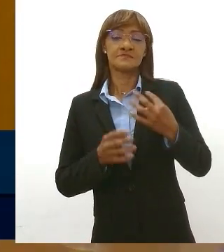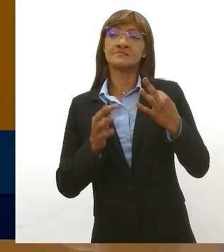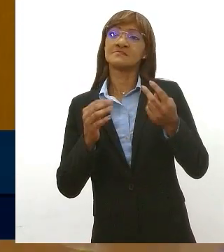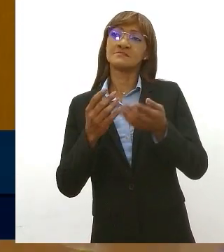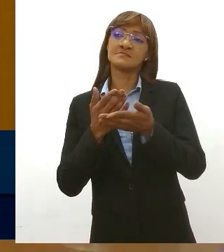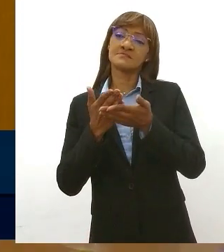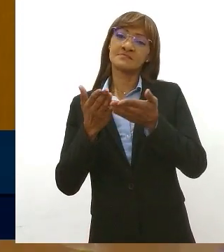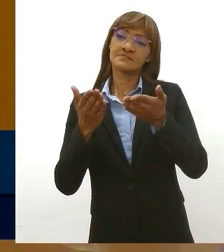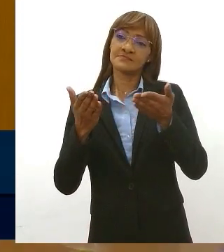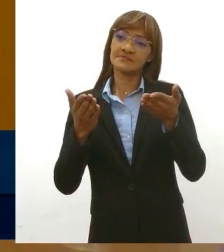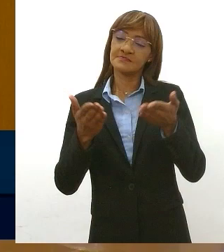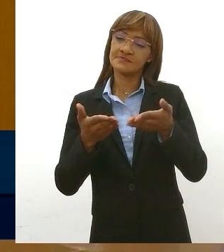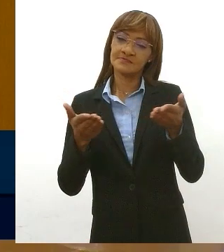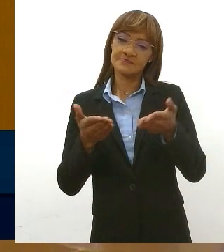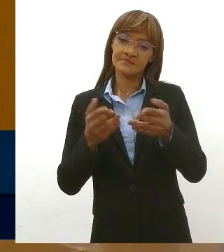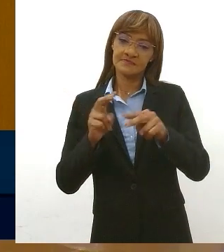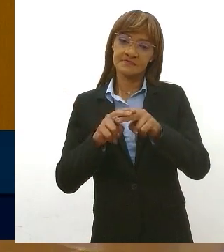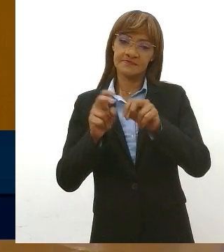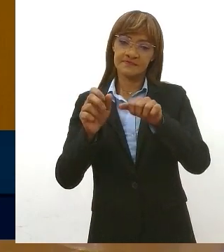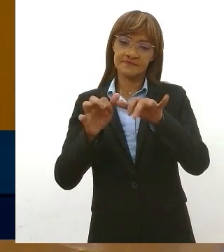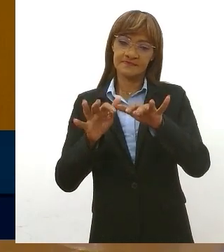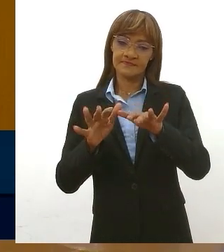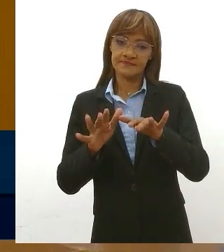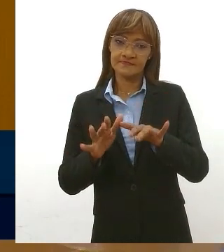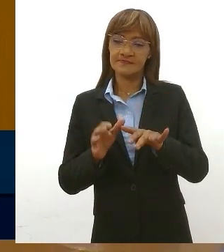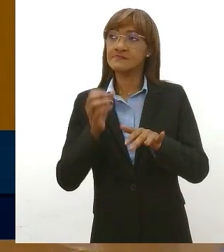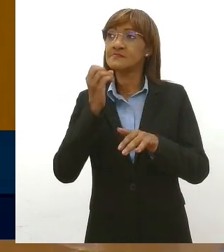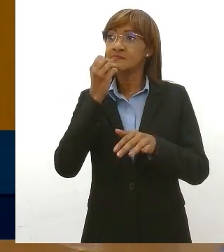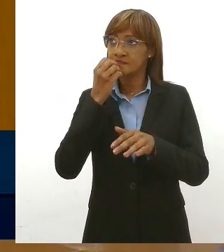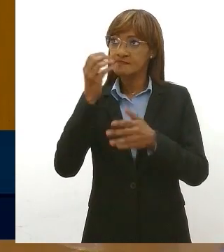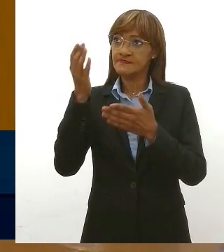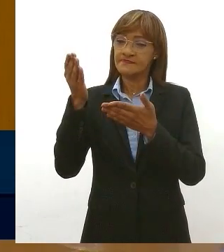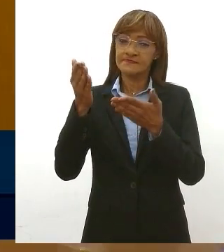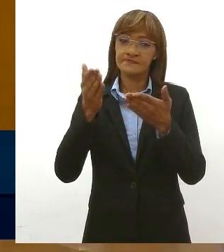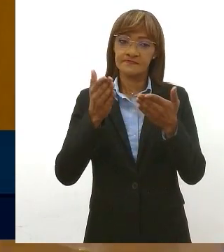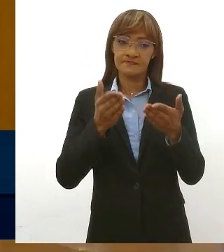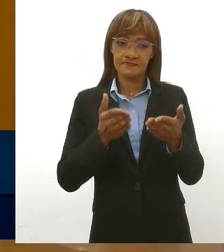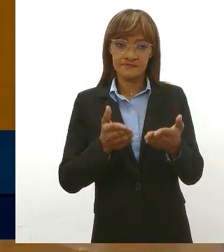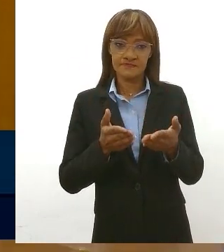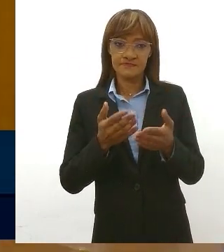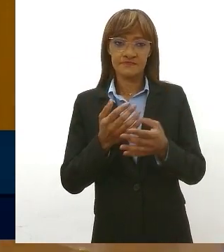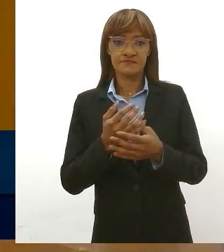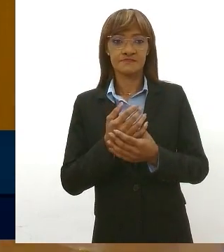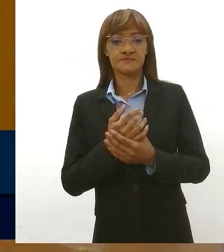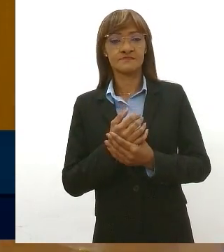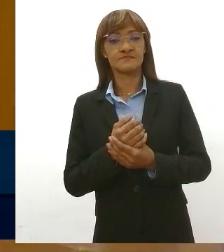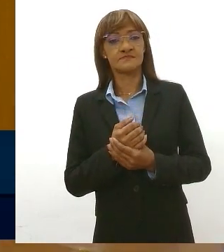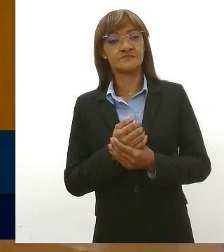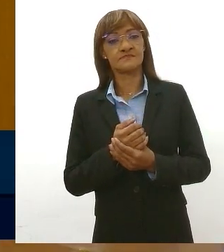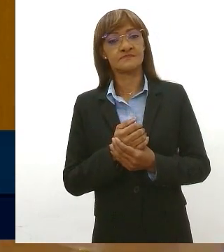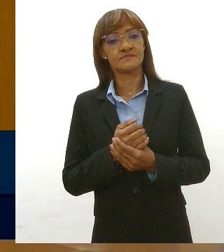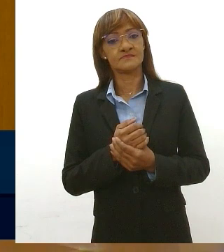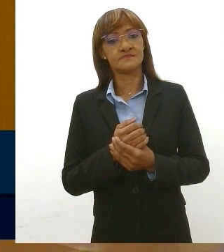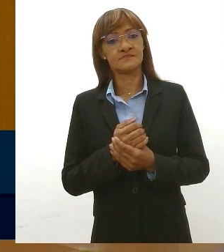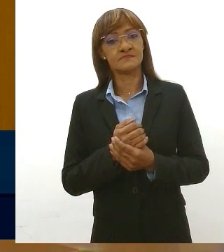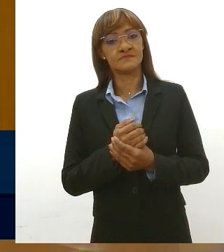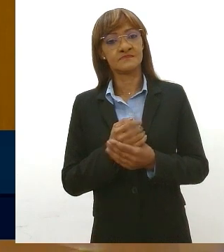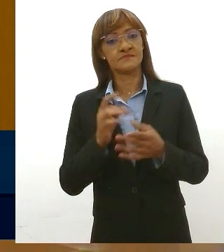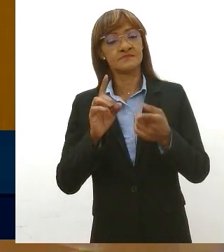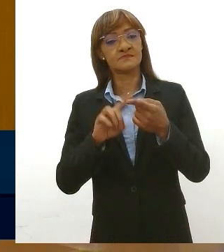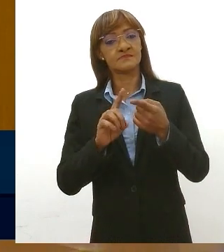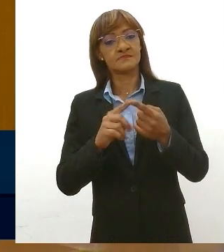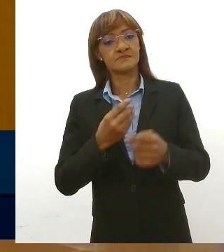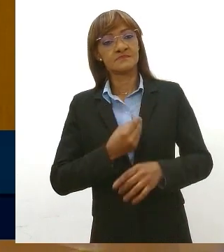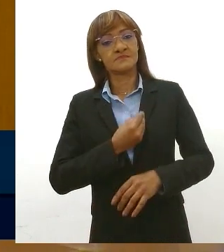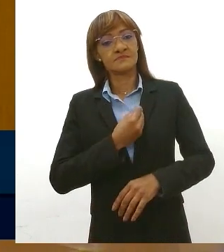sejam todos muito bem-vindos e bem-vindas a essa Assembleia. Registrar aqui a presença do vereador por